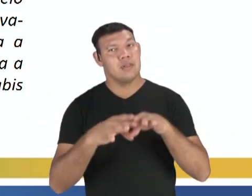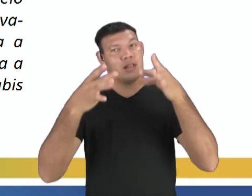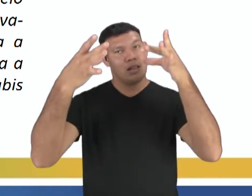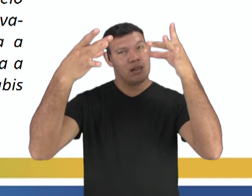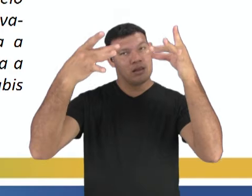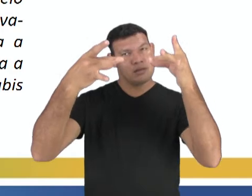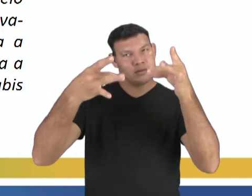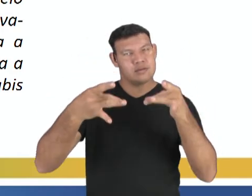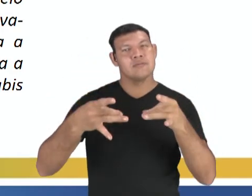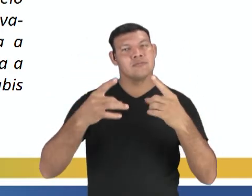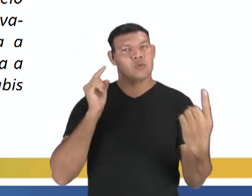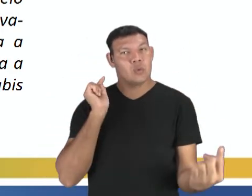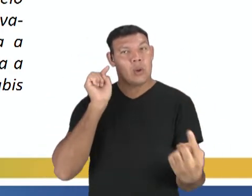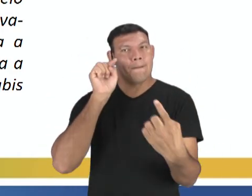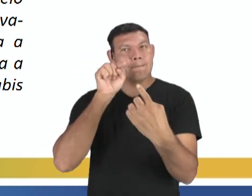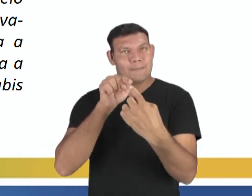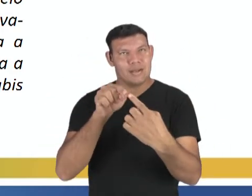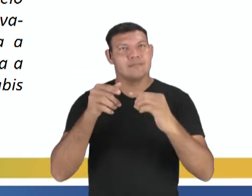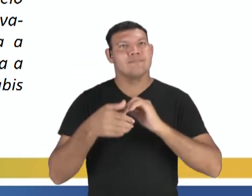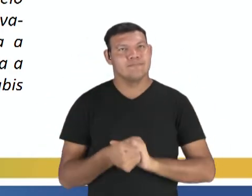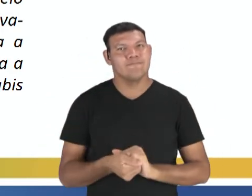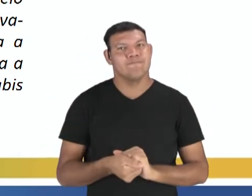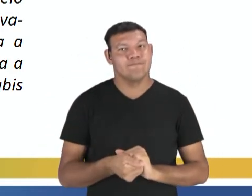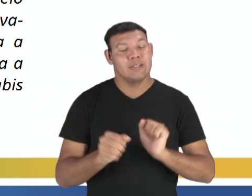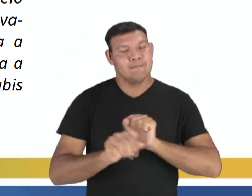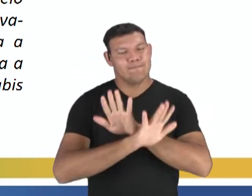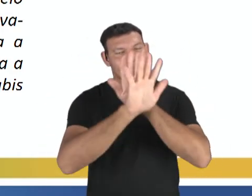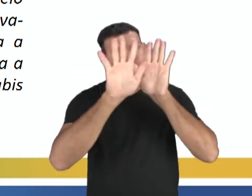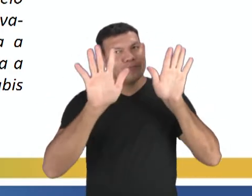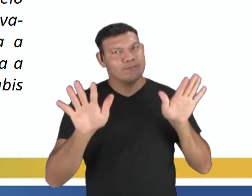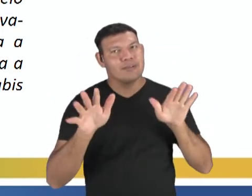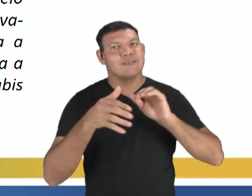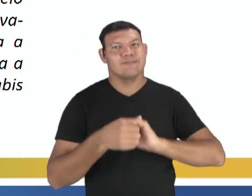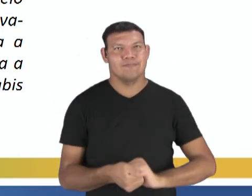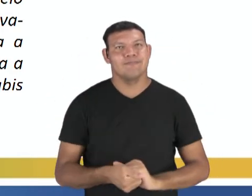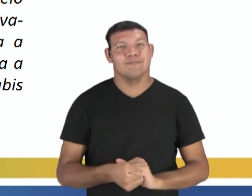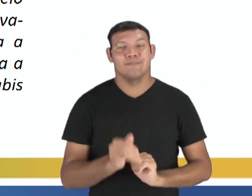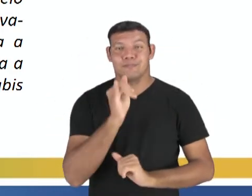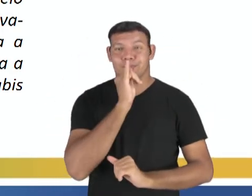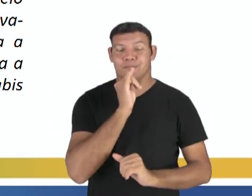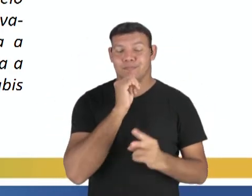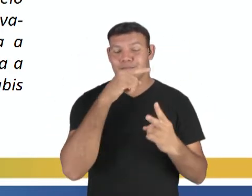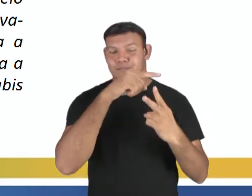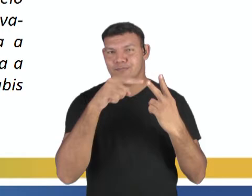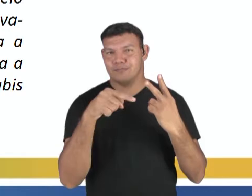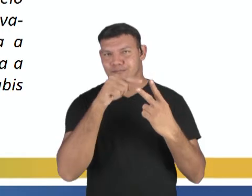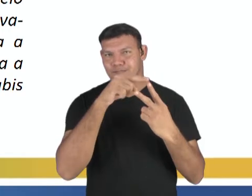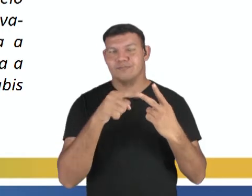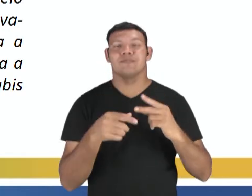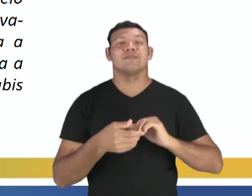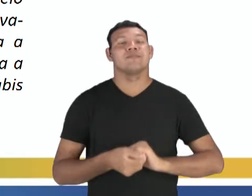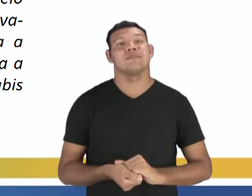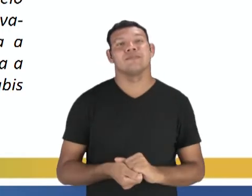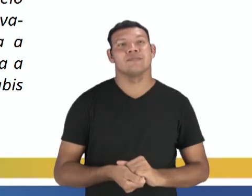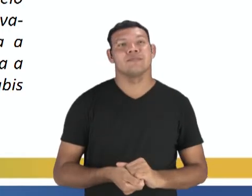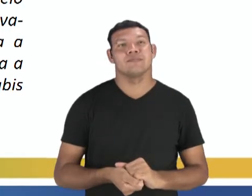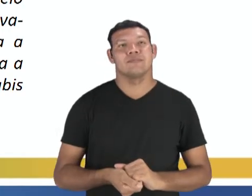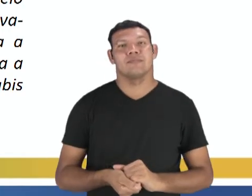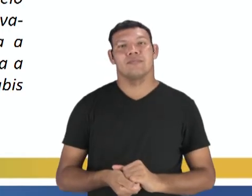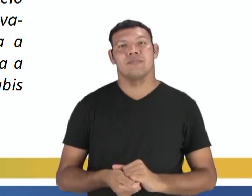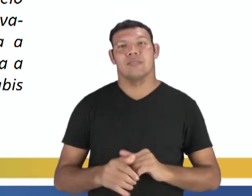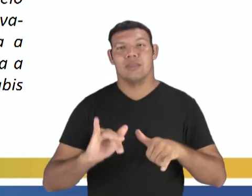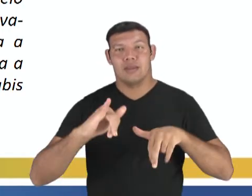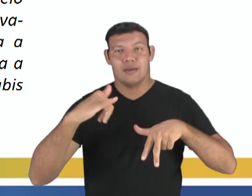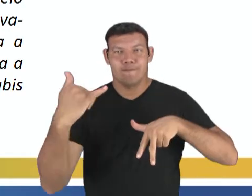descrição objetiva ela vai ser mais clara. Então a gente tem 2 exemplos aí. A descrição objetiva. A